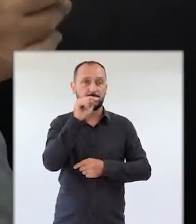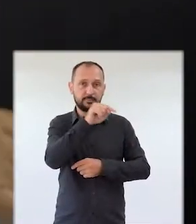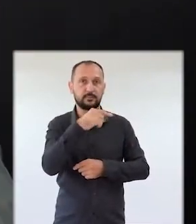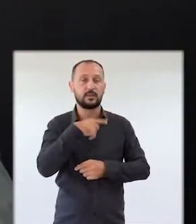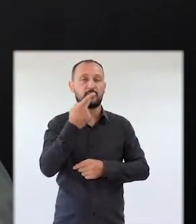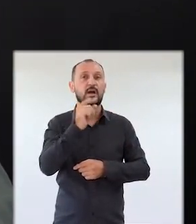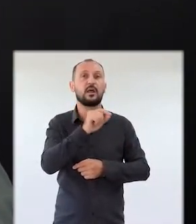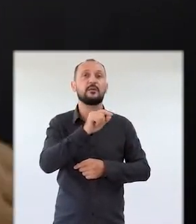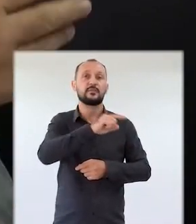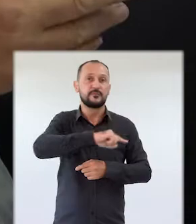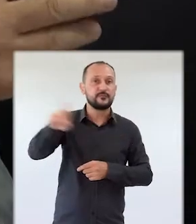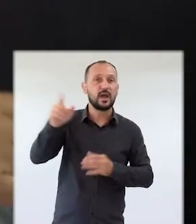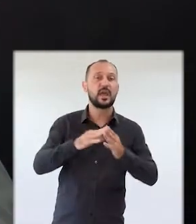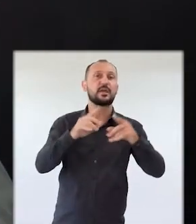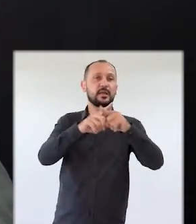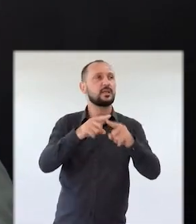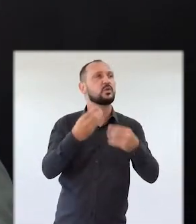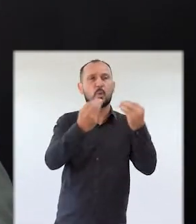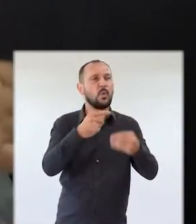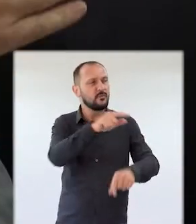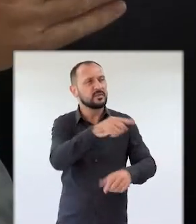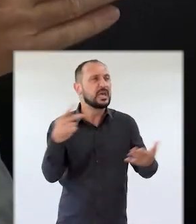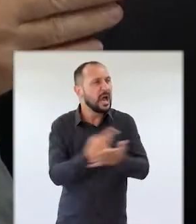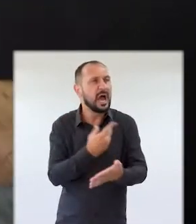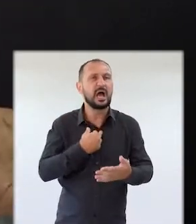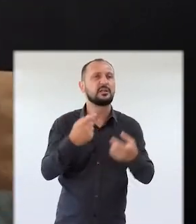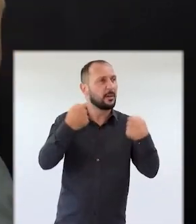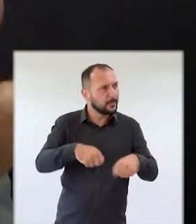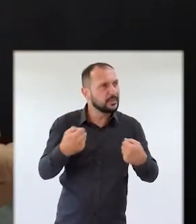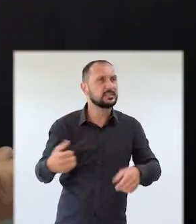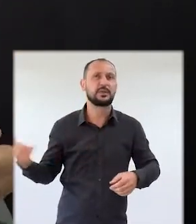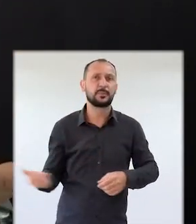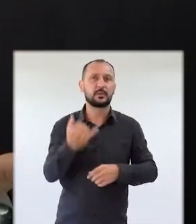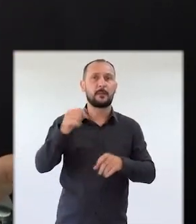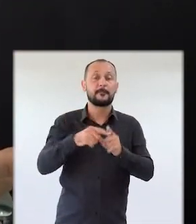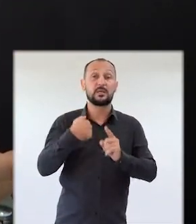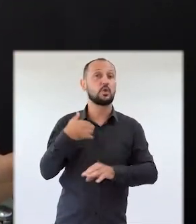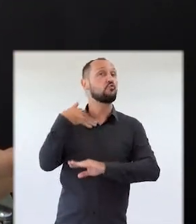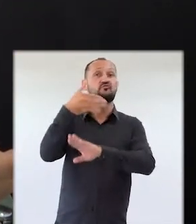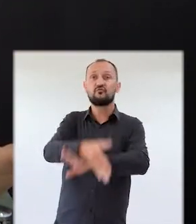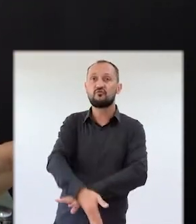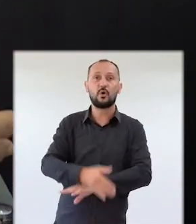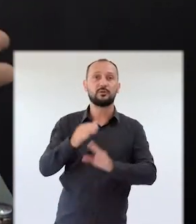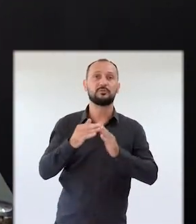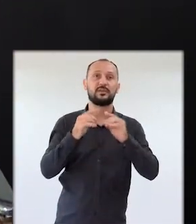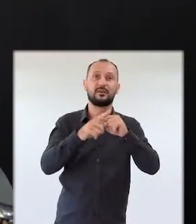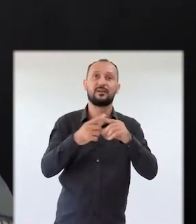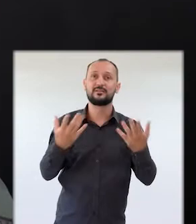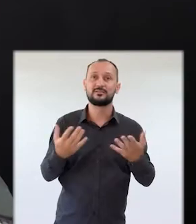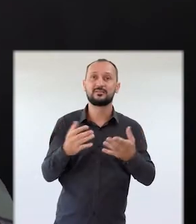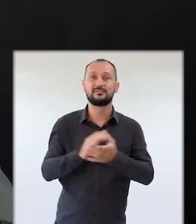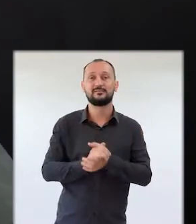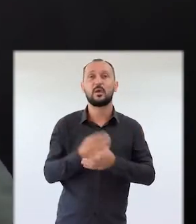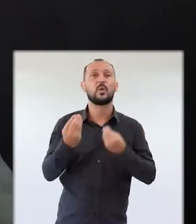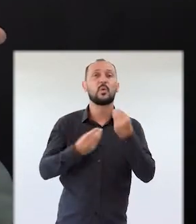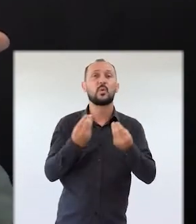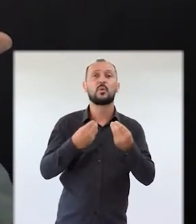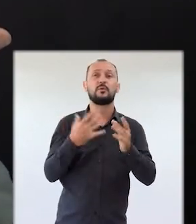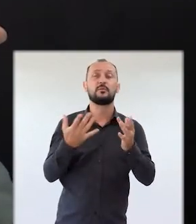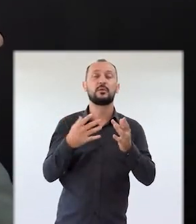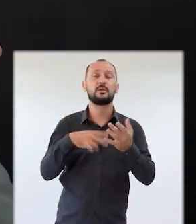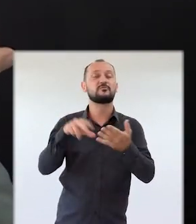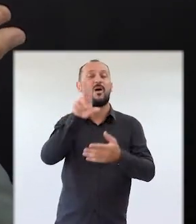você tem que ir à igreja, onde já se viu, né, é importante, mas eu mesmo não vou. Né? Ou a minha relação com a religião é